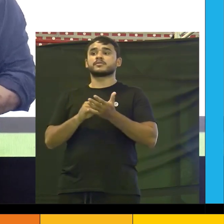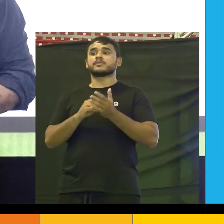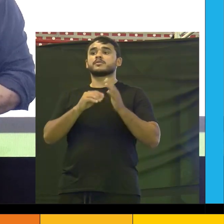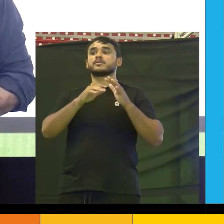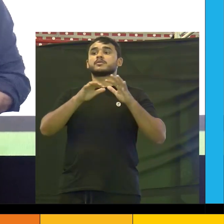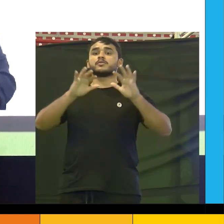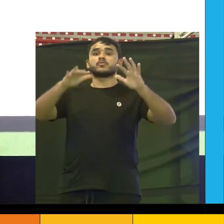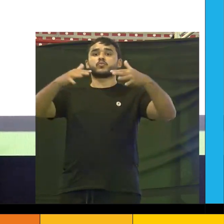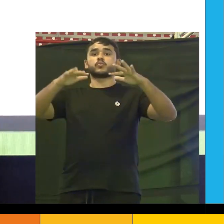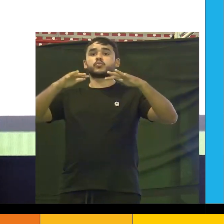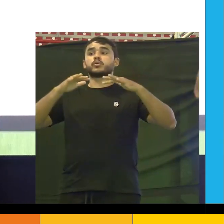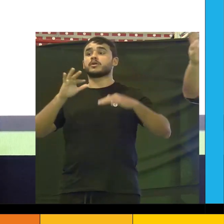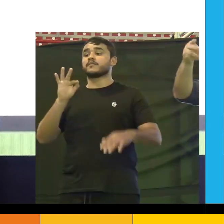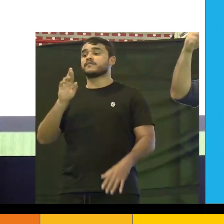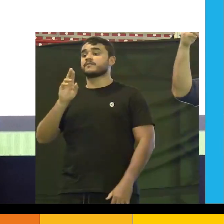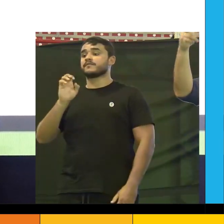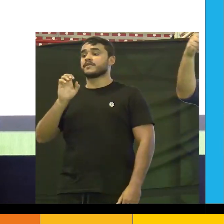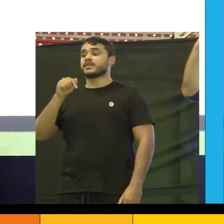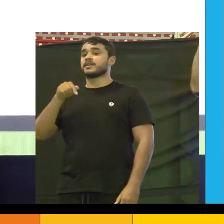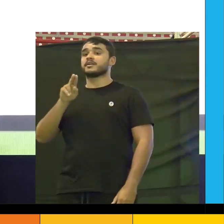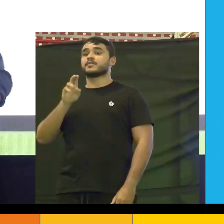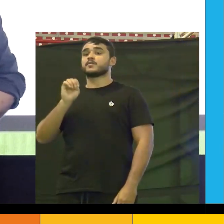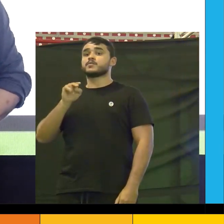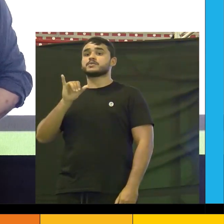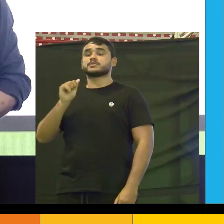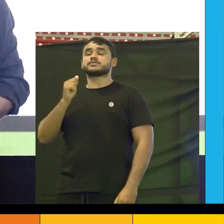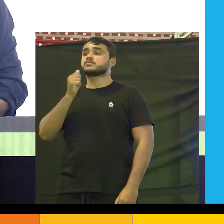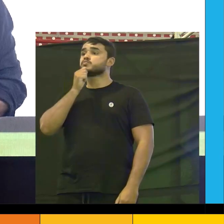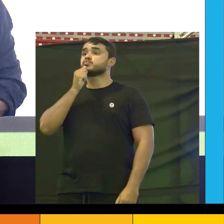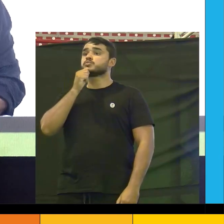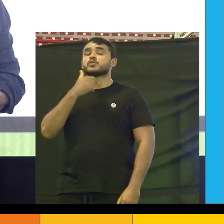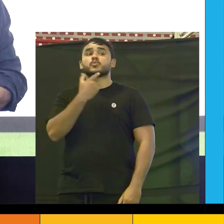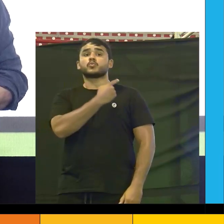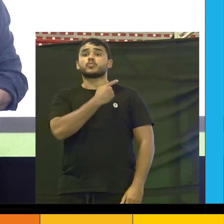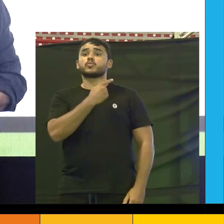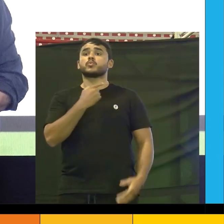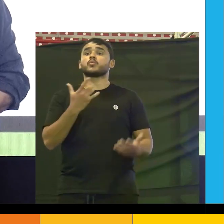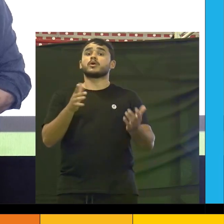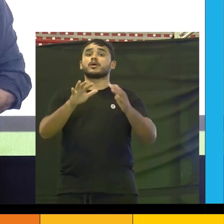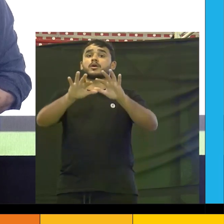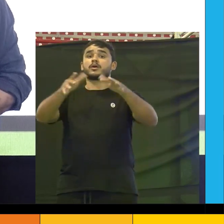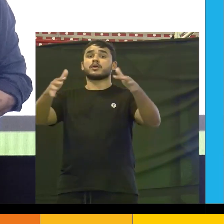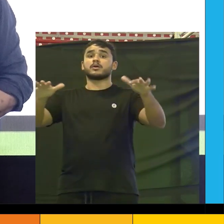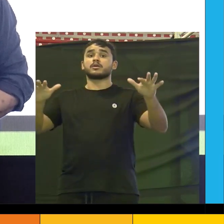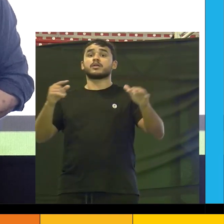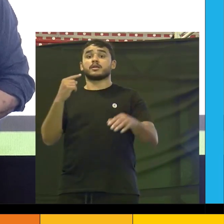Frequência. Estamos falando de que fenômeno ondulatório?